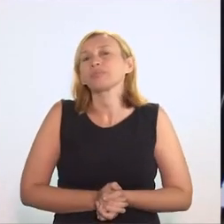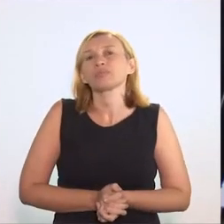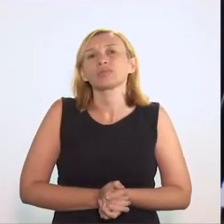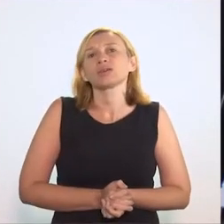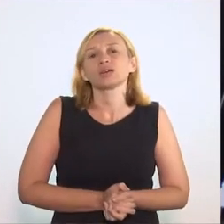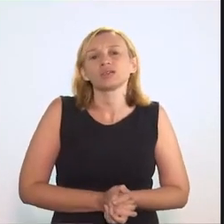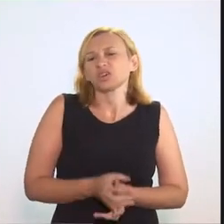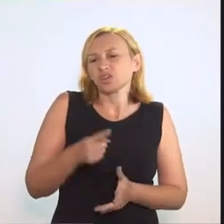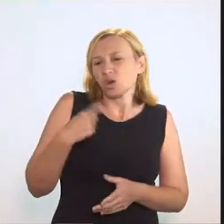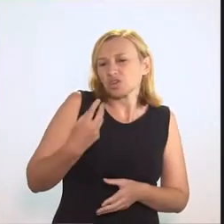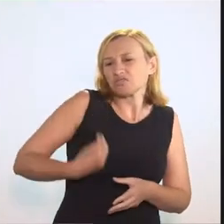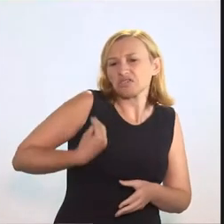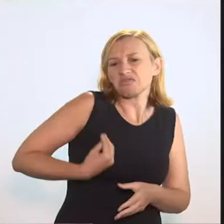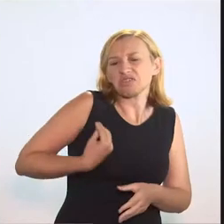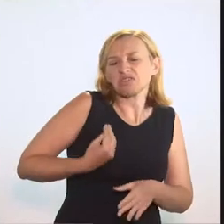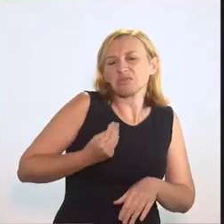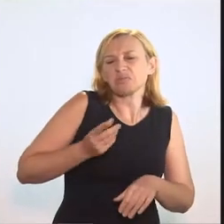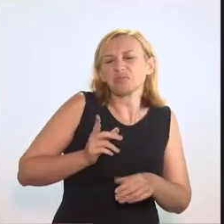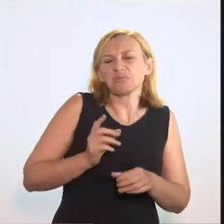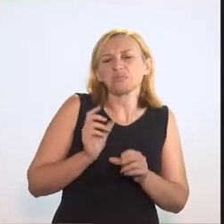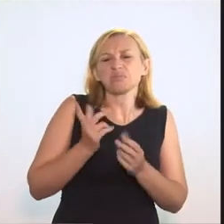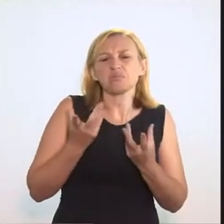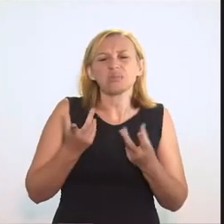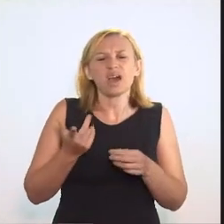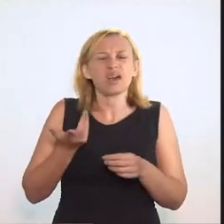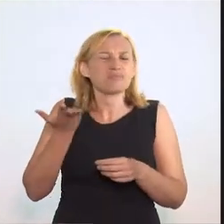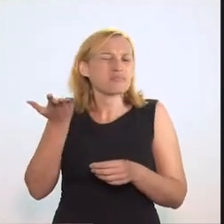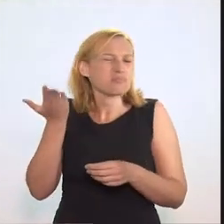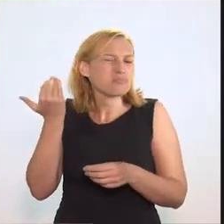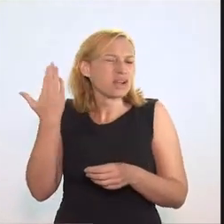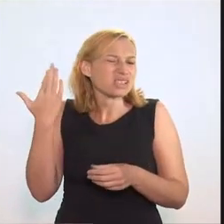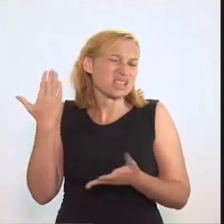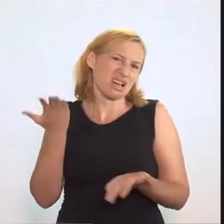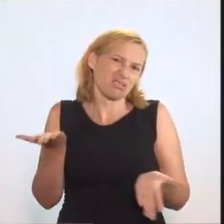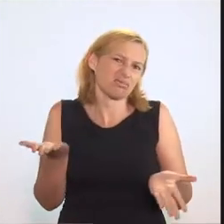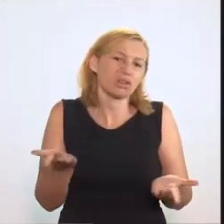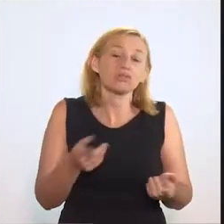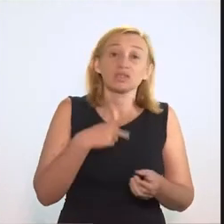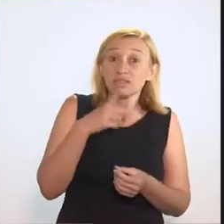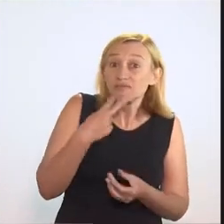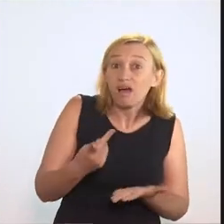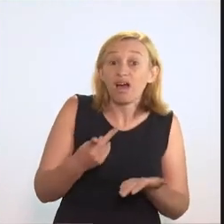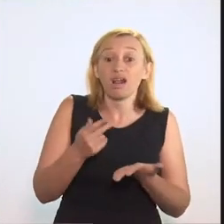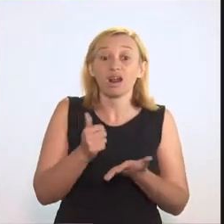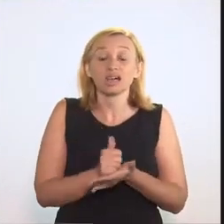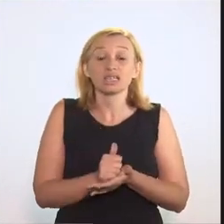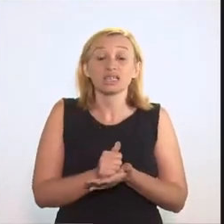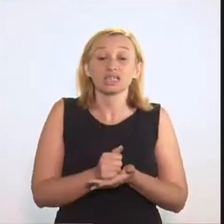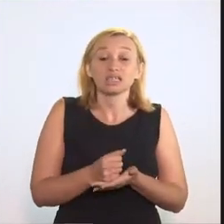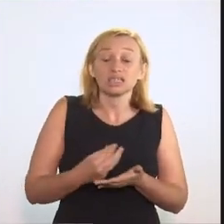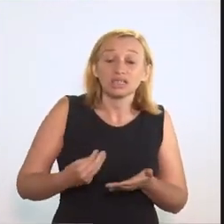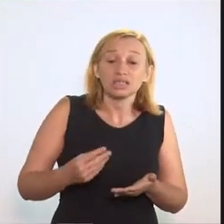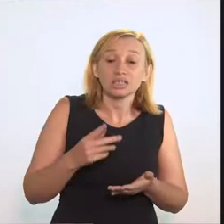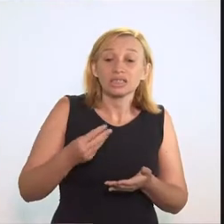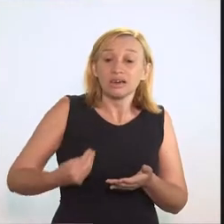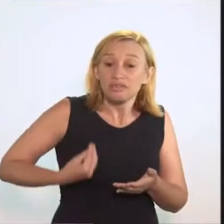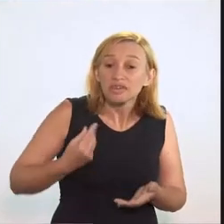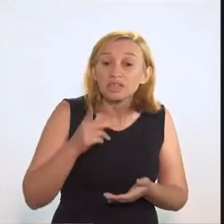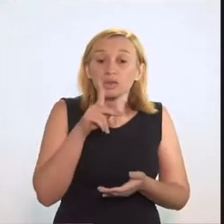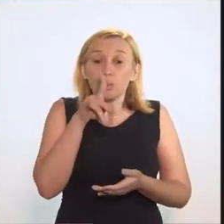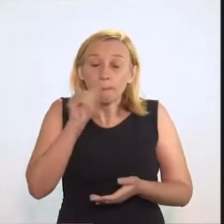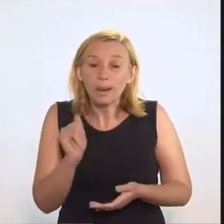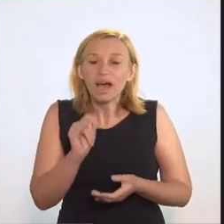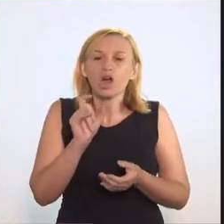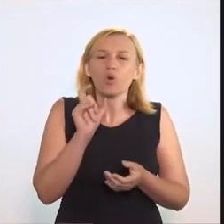gente ainda vive muito no patriarcado. Então, quando você fala, né, da presença do